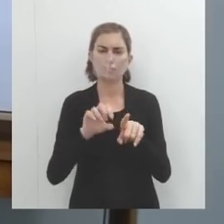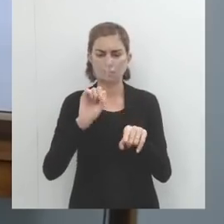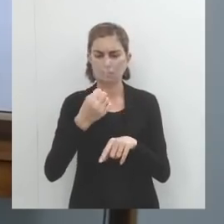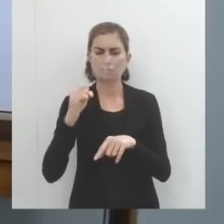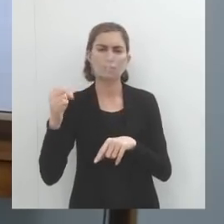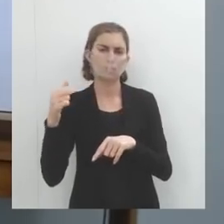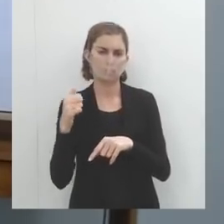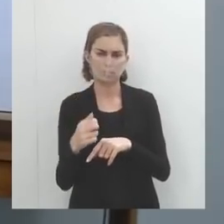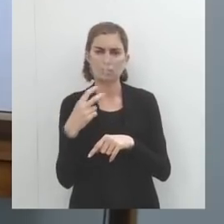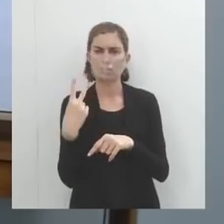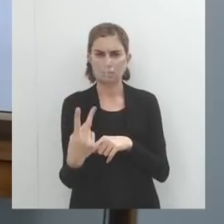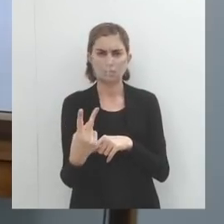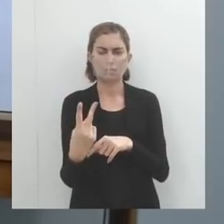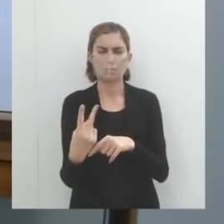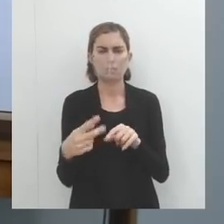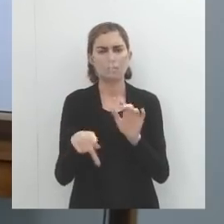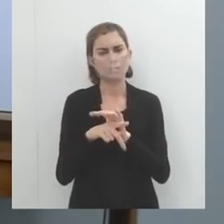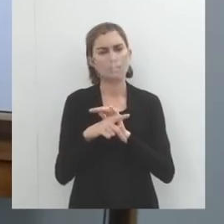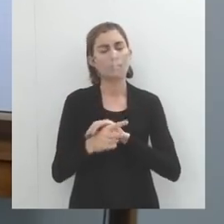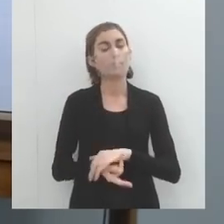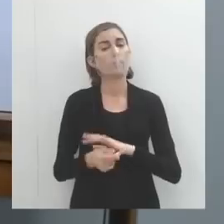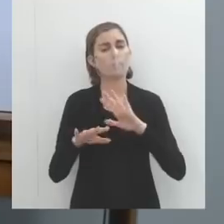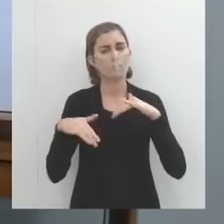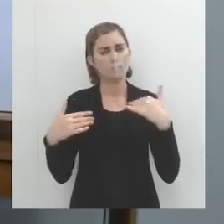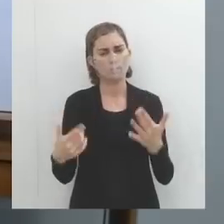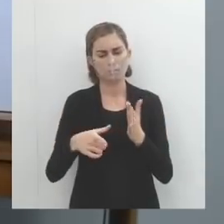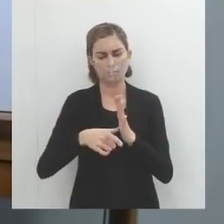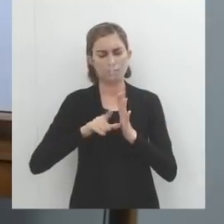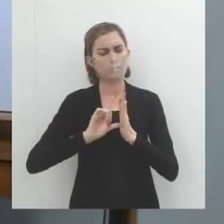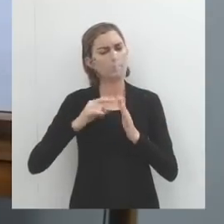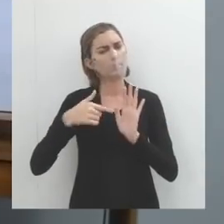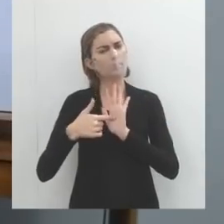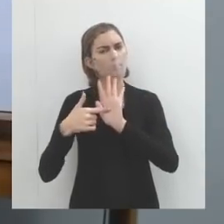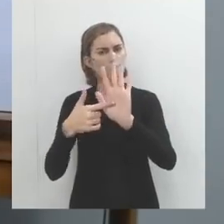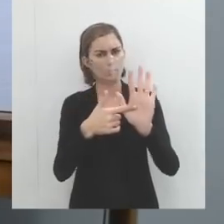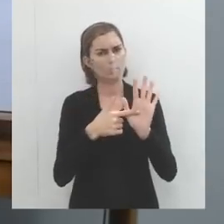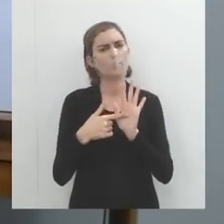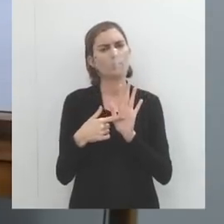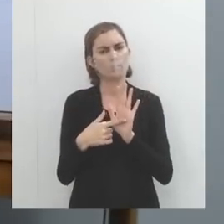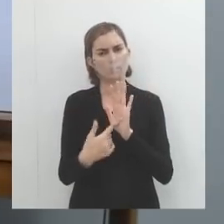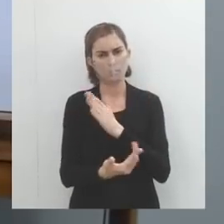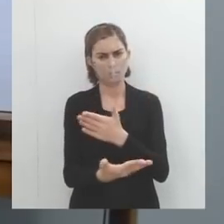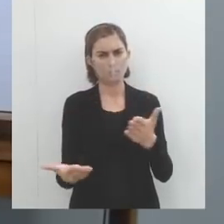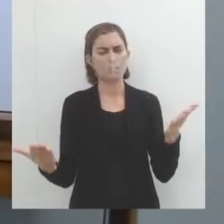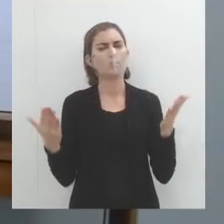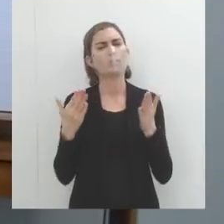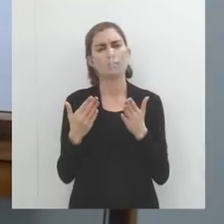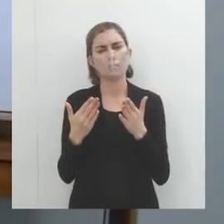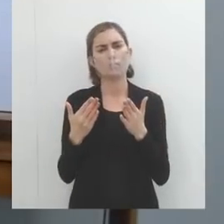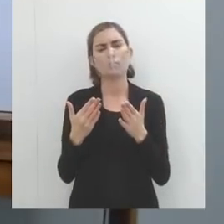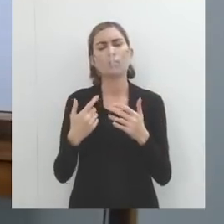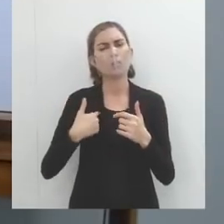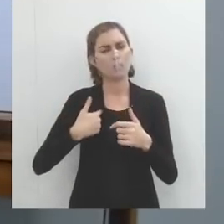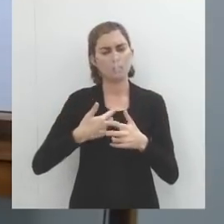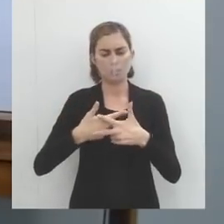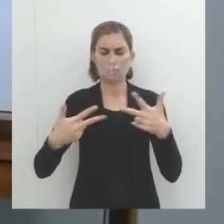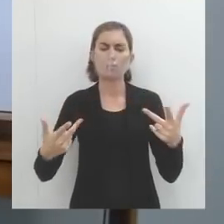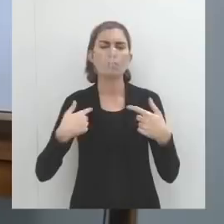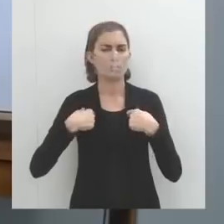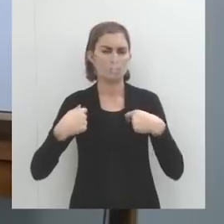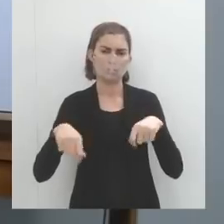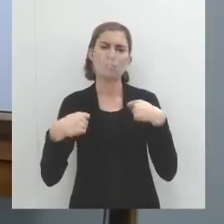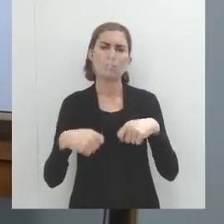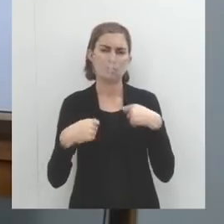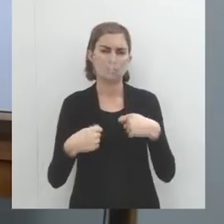assunto seriado 2, essa parte de fisiologia. E assim, antes de eu mostrar a vocês esses meios contraceptivos, uma coisa que eu preciso